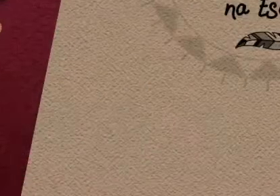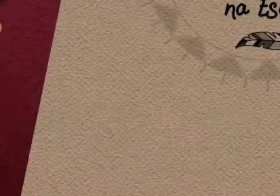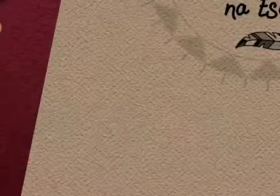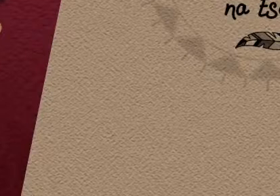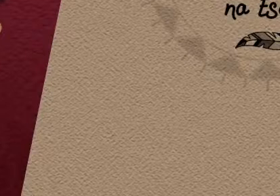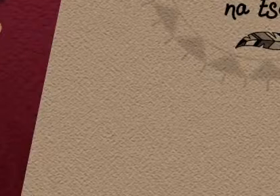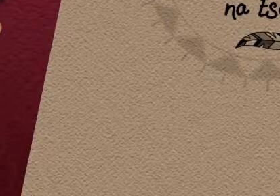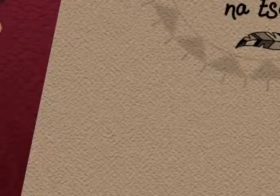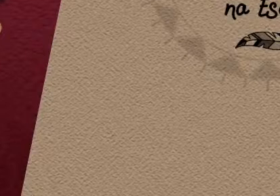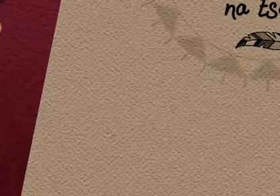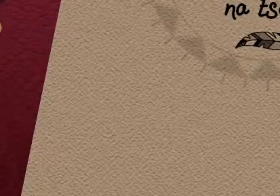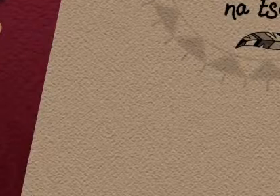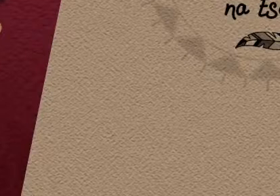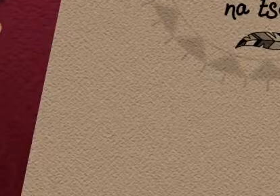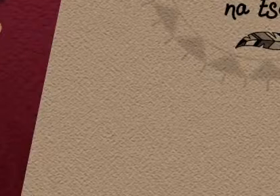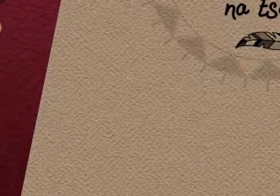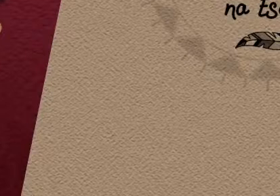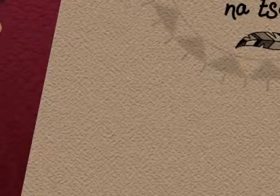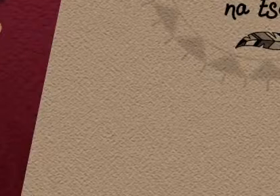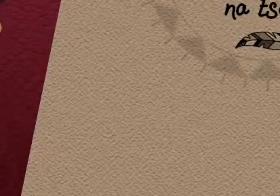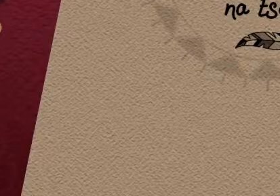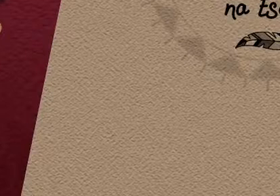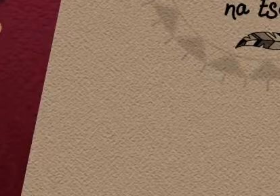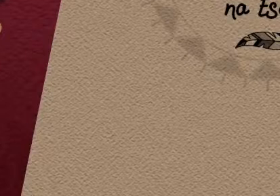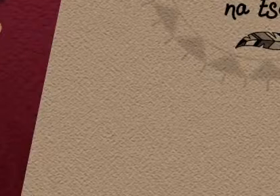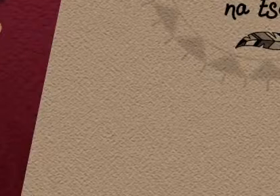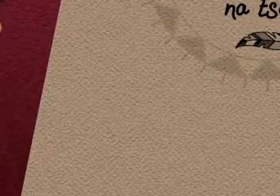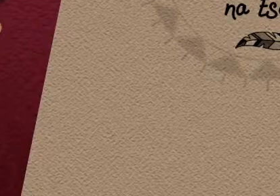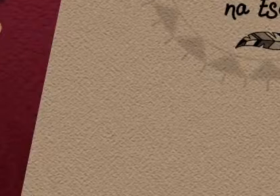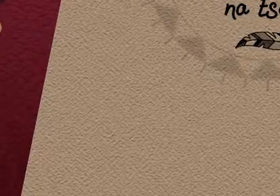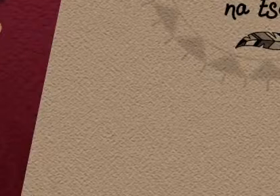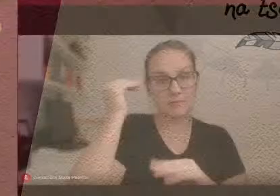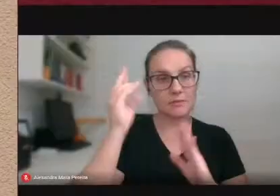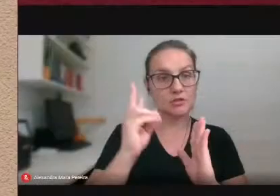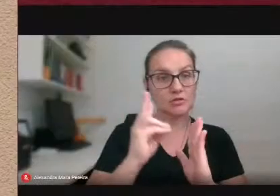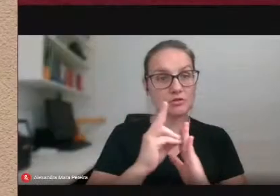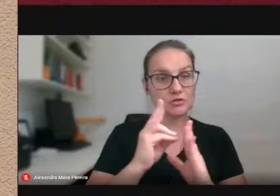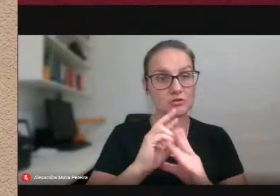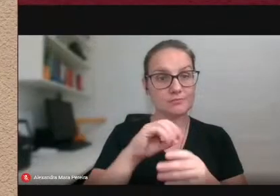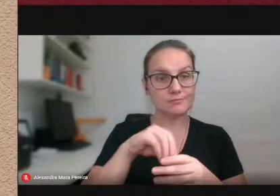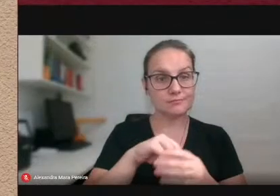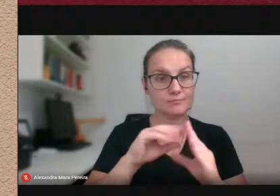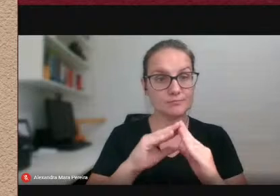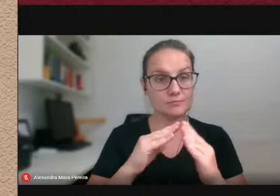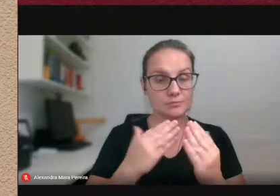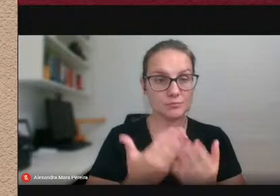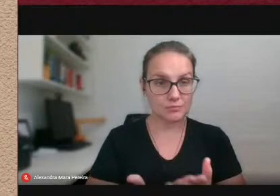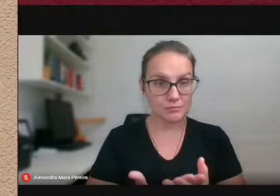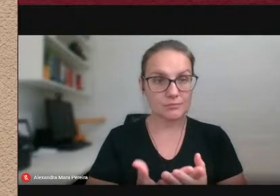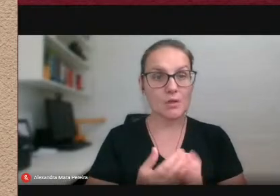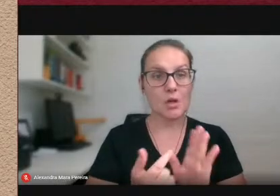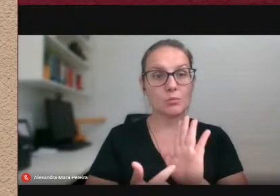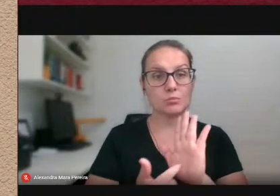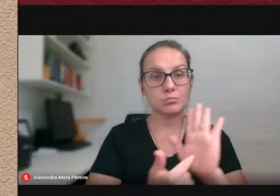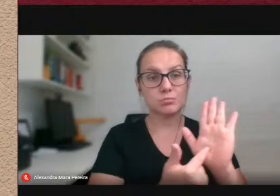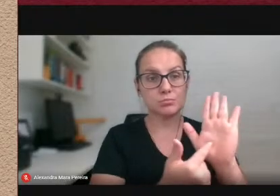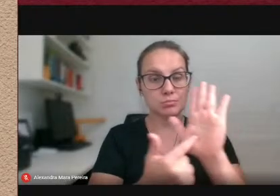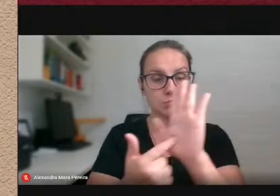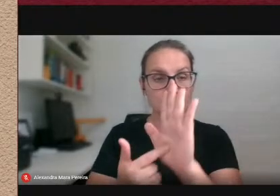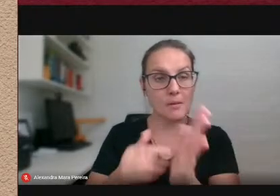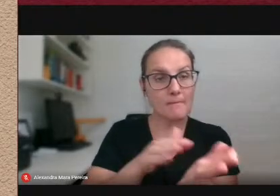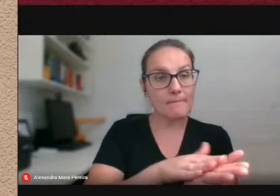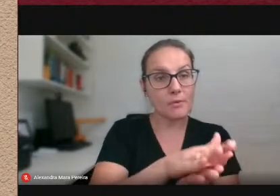Saberes Indígenas Saberes Indígenas na Escola que foram publicadas em